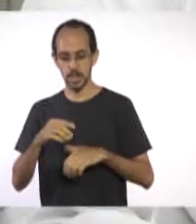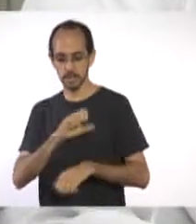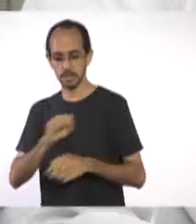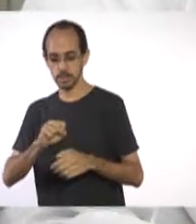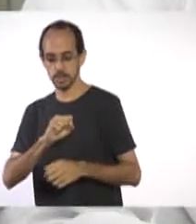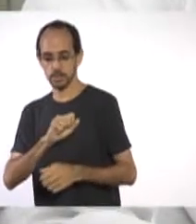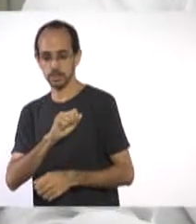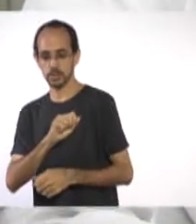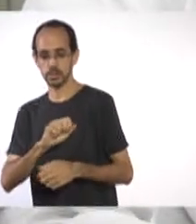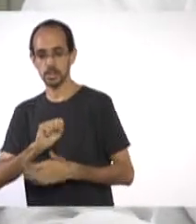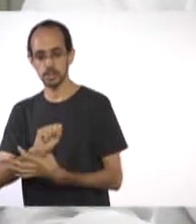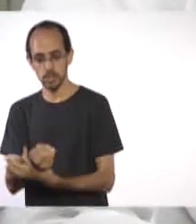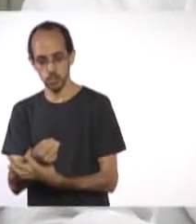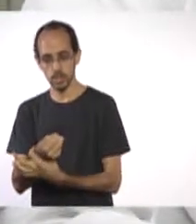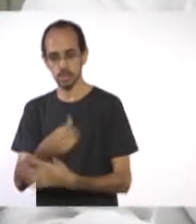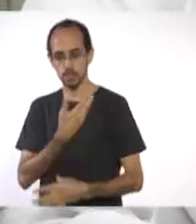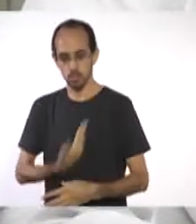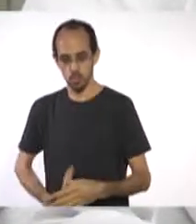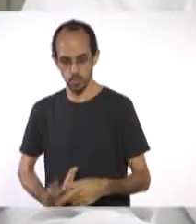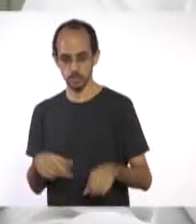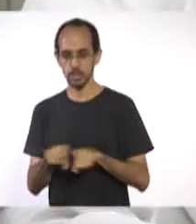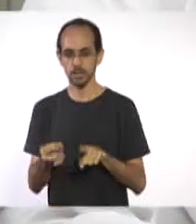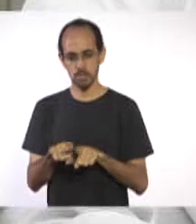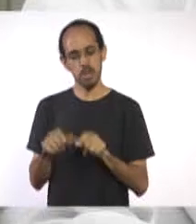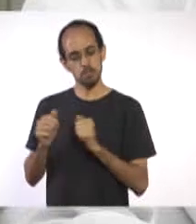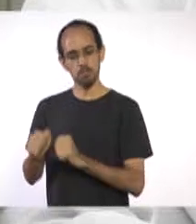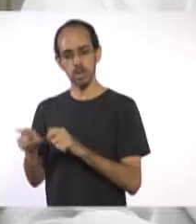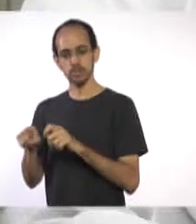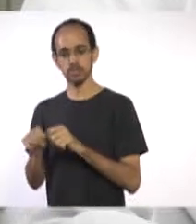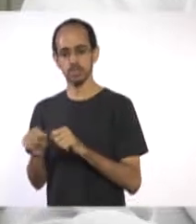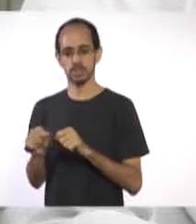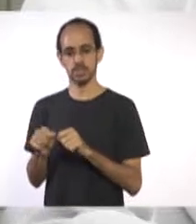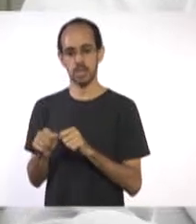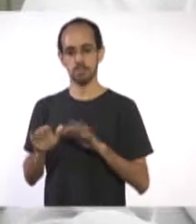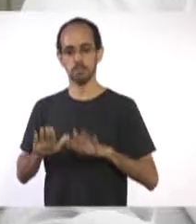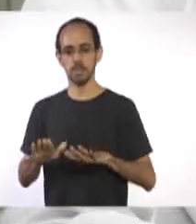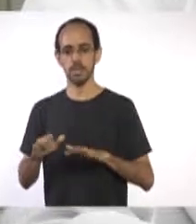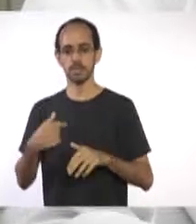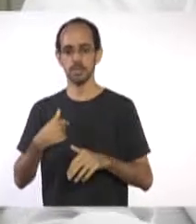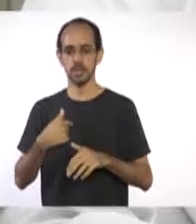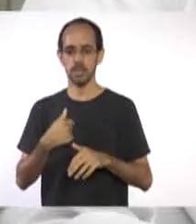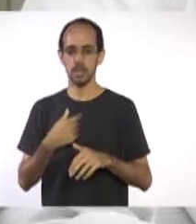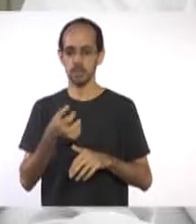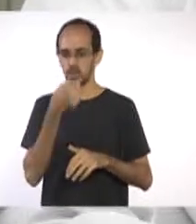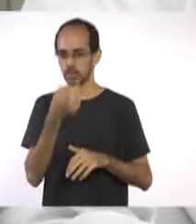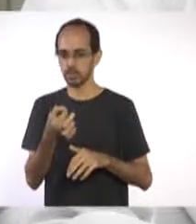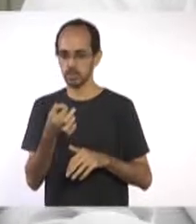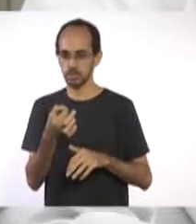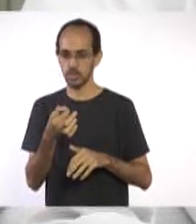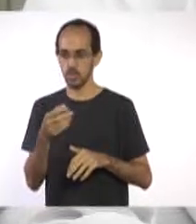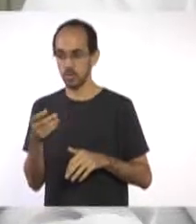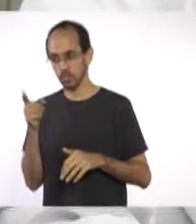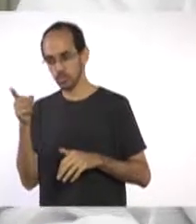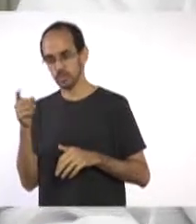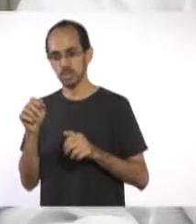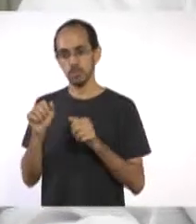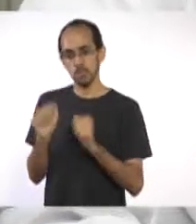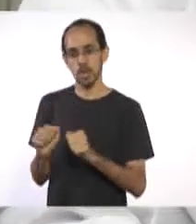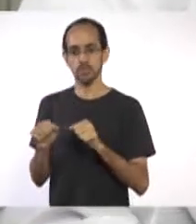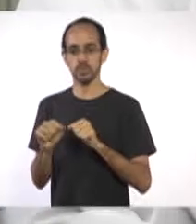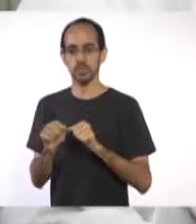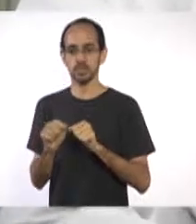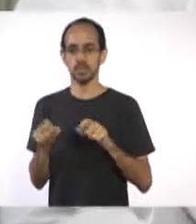essa prerrogativa, não aqui, mais uma vez, deixando registrado que Vossa Excelência, inclusive os outros, podem fazer em conjunto, sem